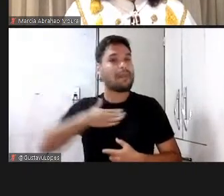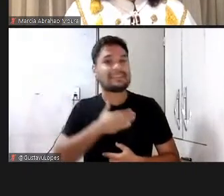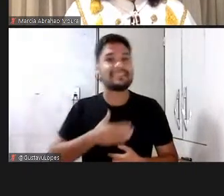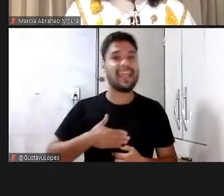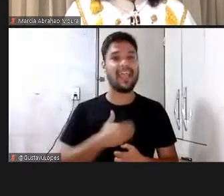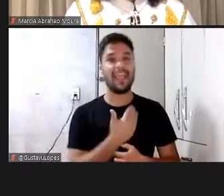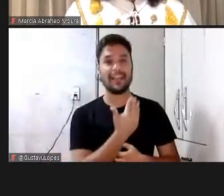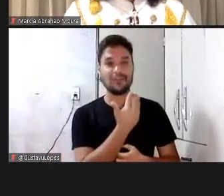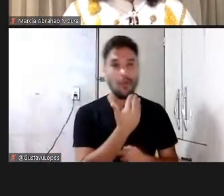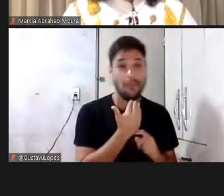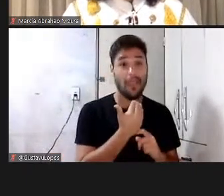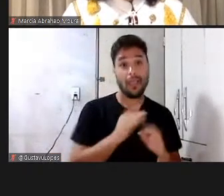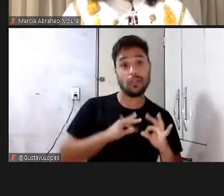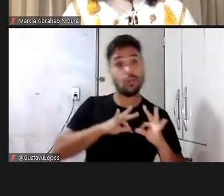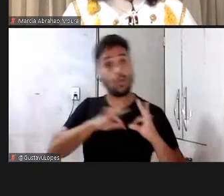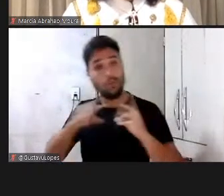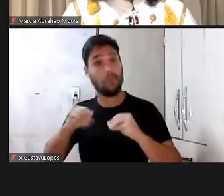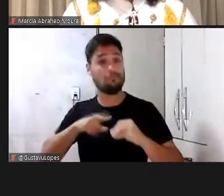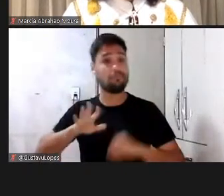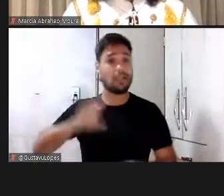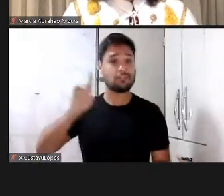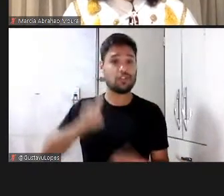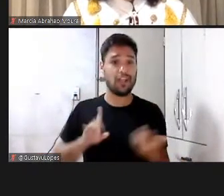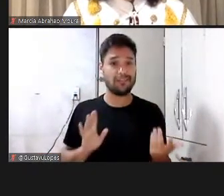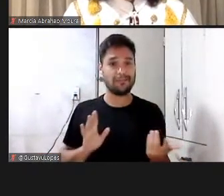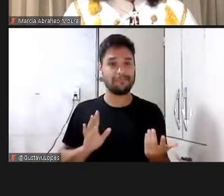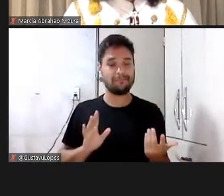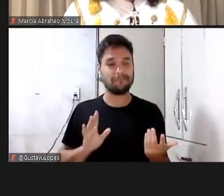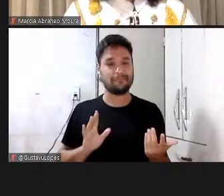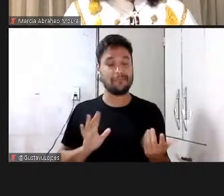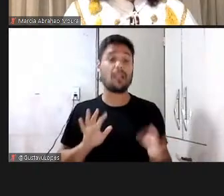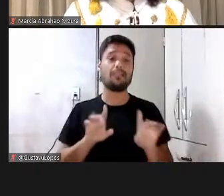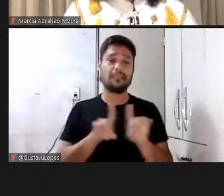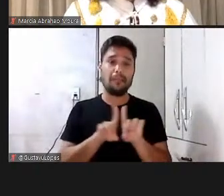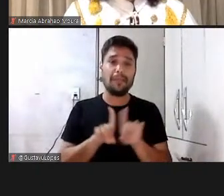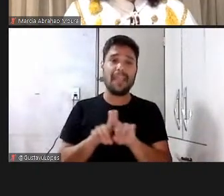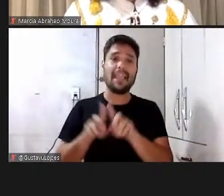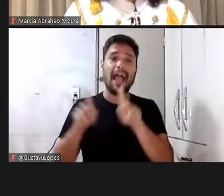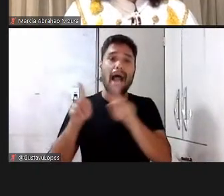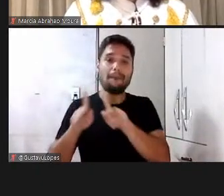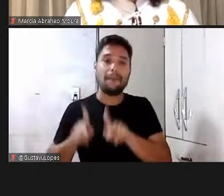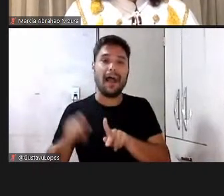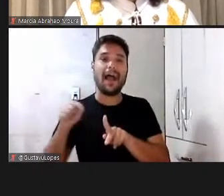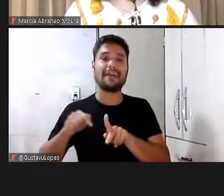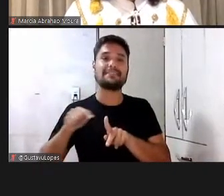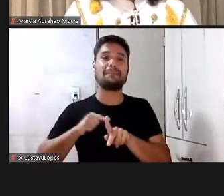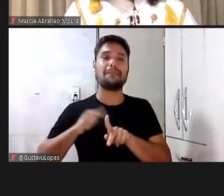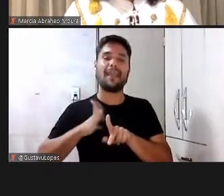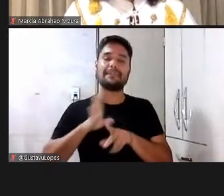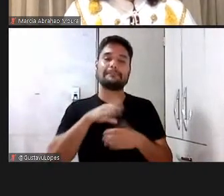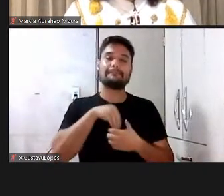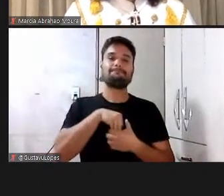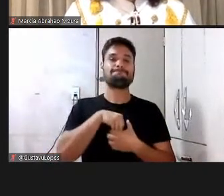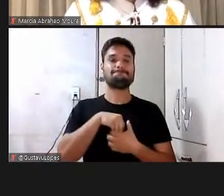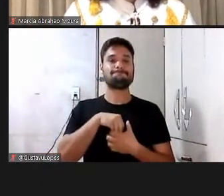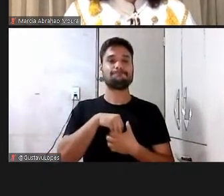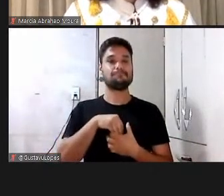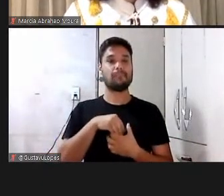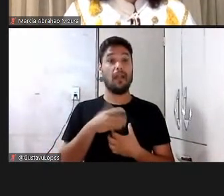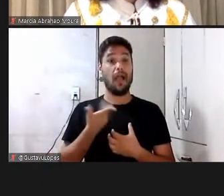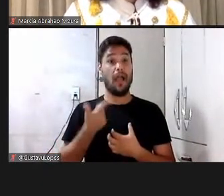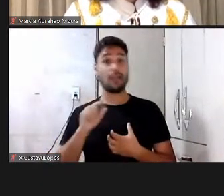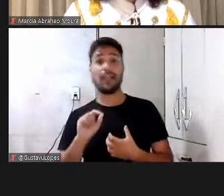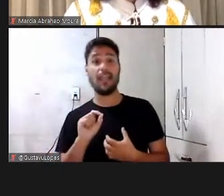todos deveriam ter direito, pelo qual a paz de espírito é alcançada, sobre o qual a criação